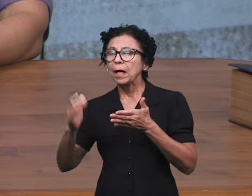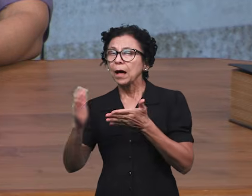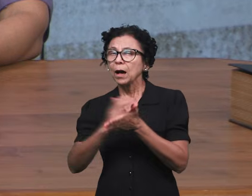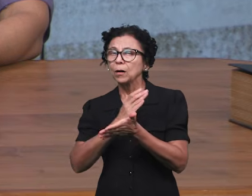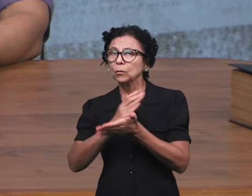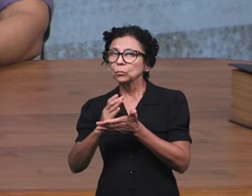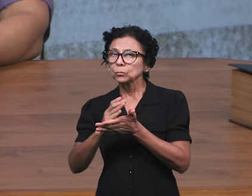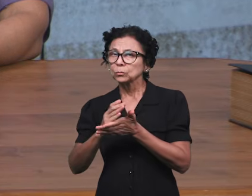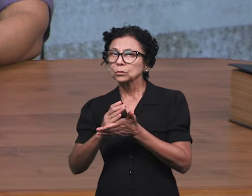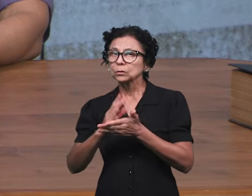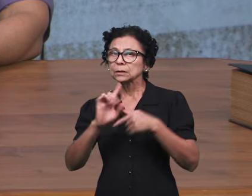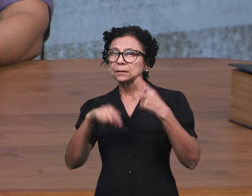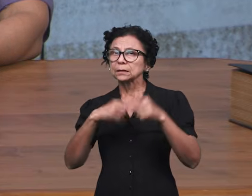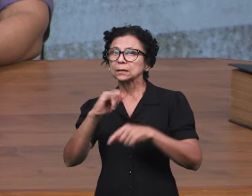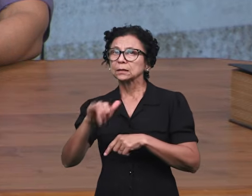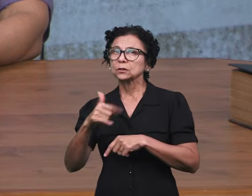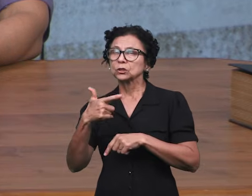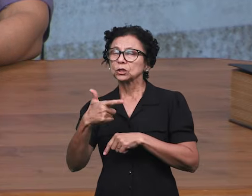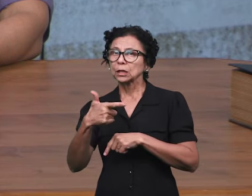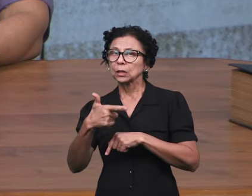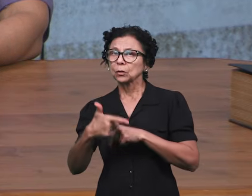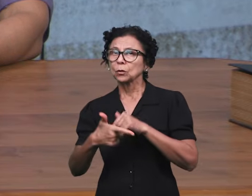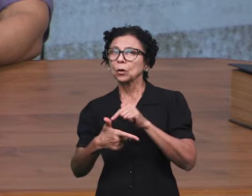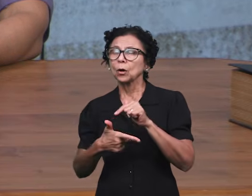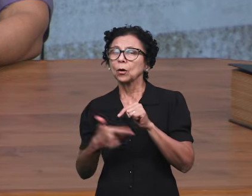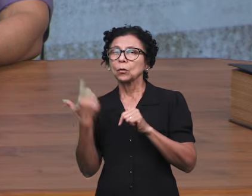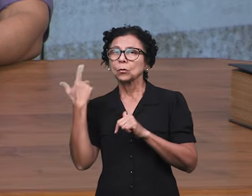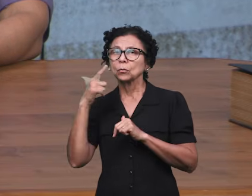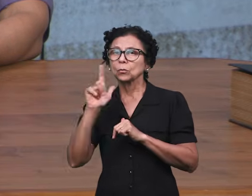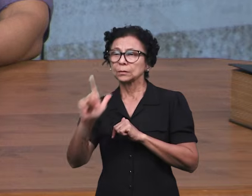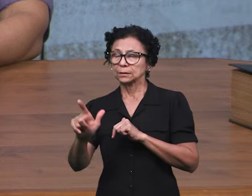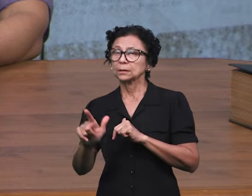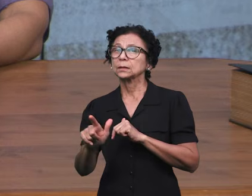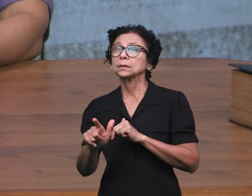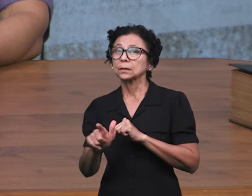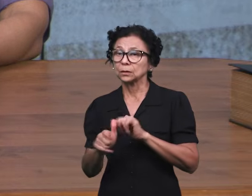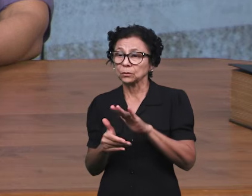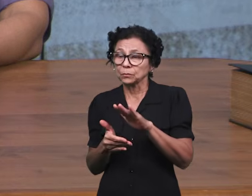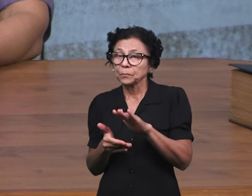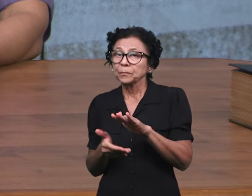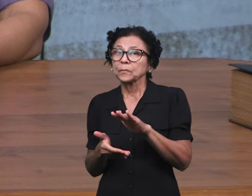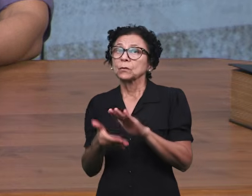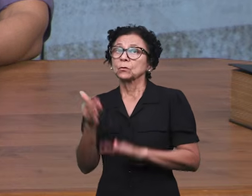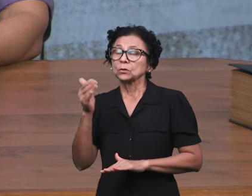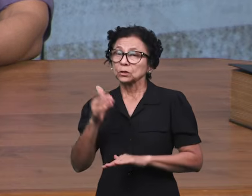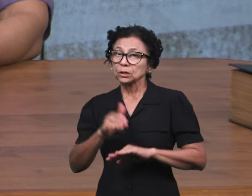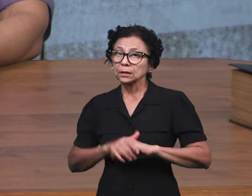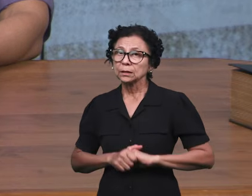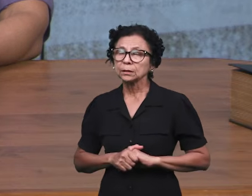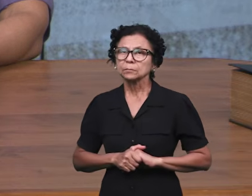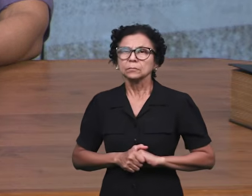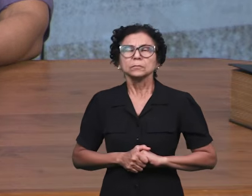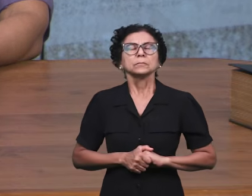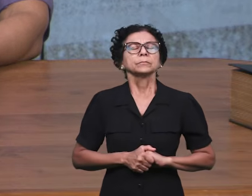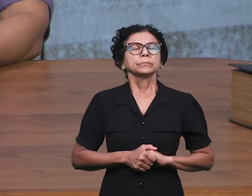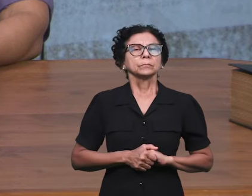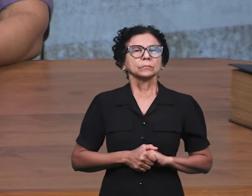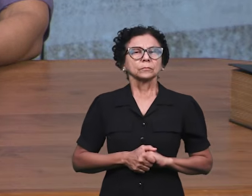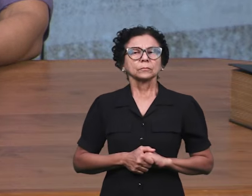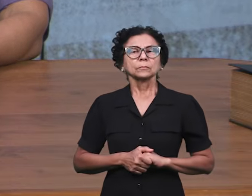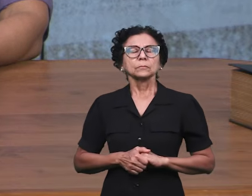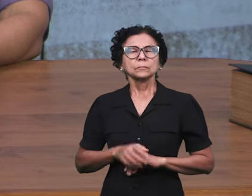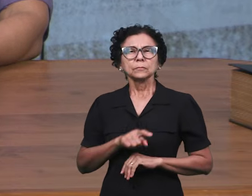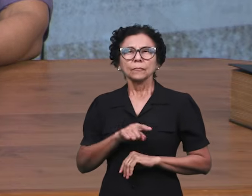de Jacó nunca mais se estribarão sobre o que os feriu. Antes,